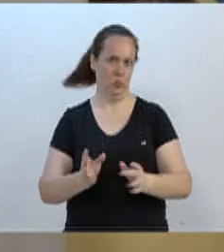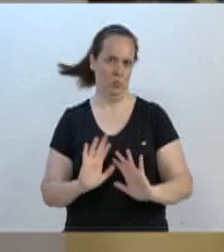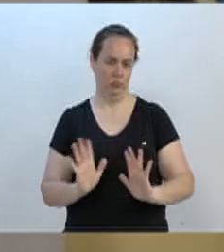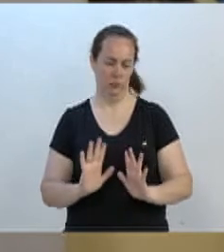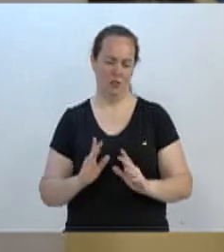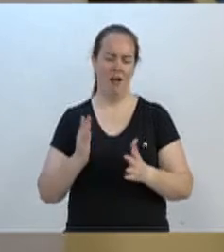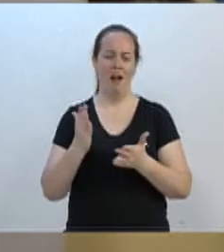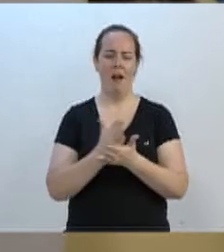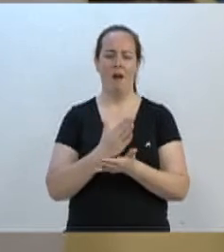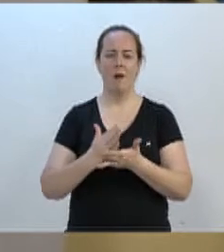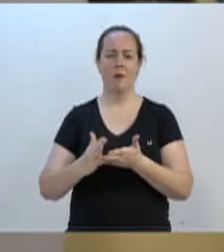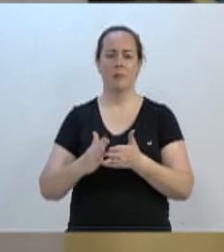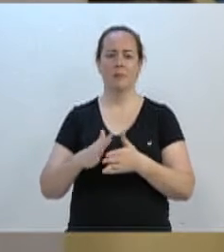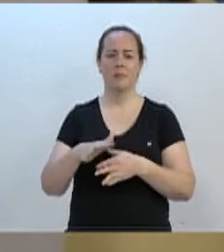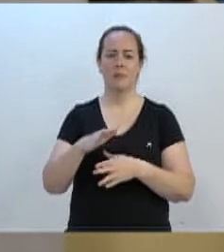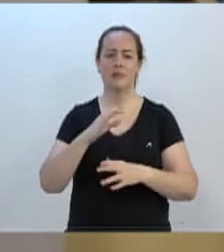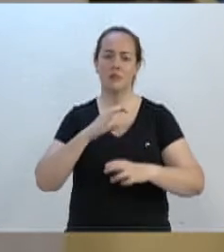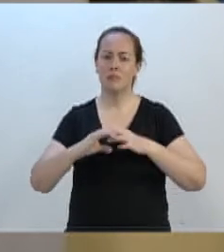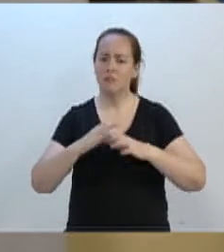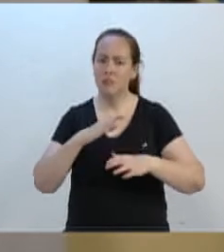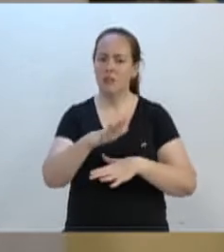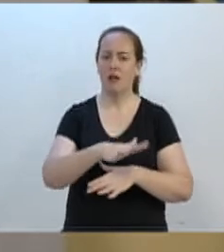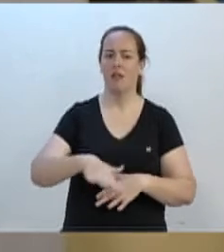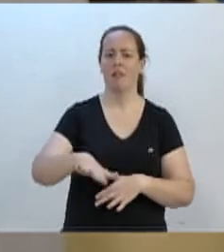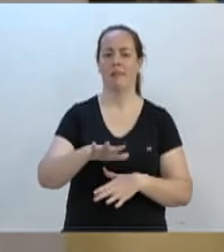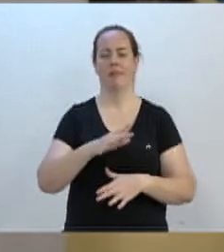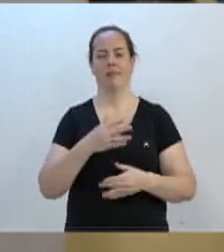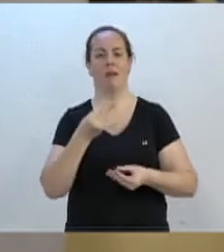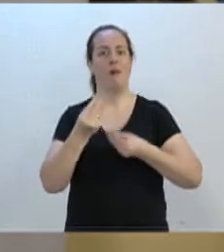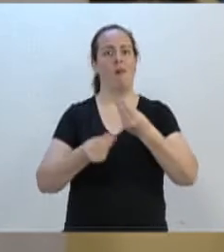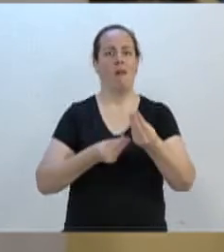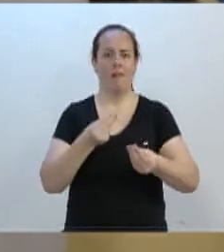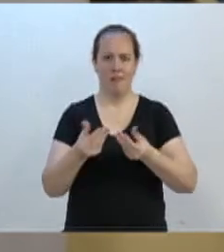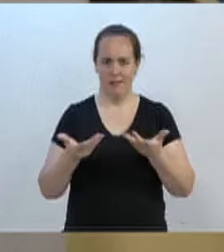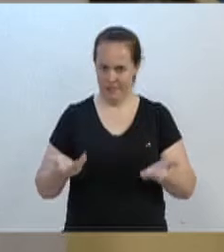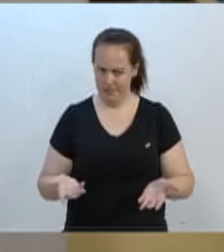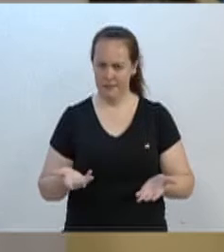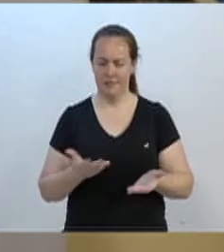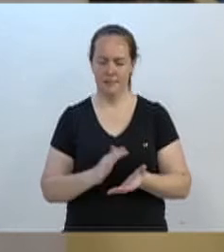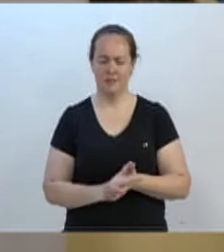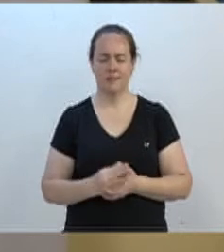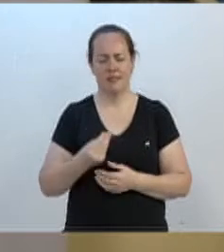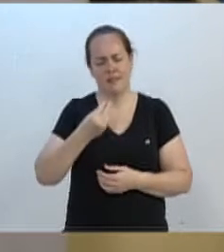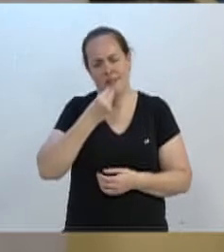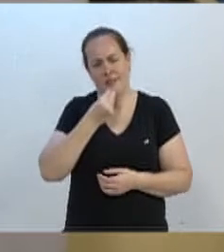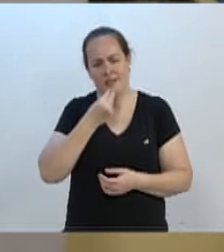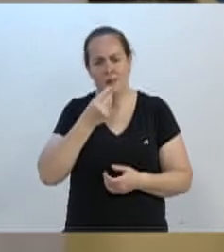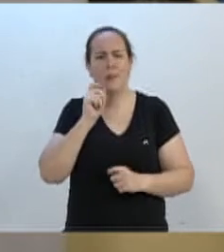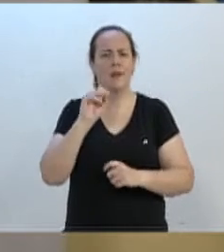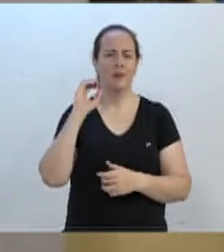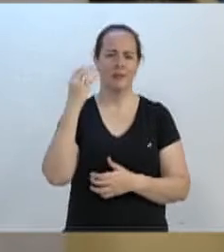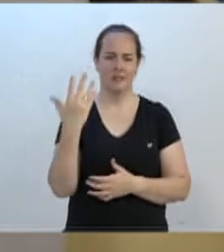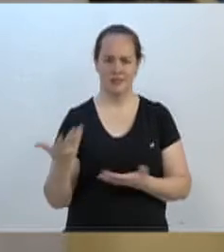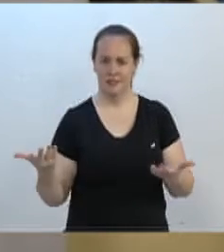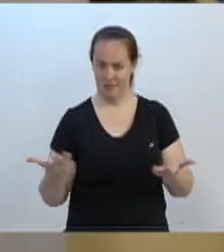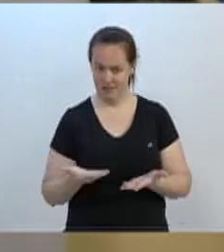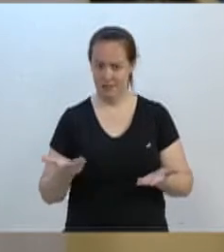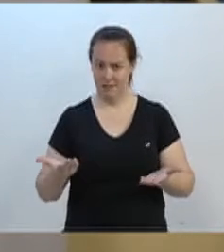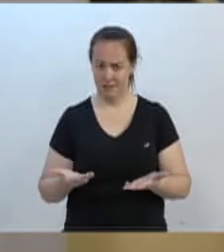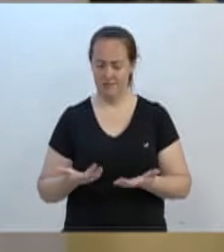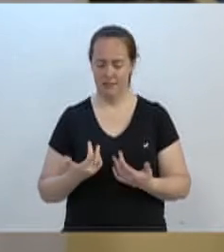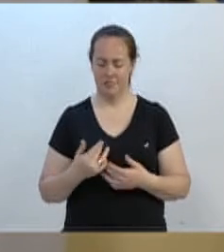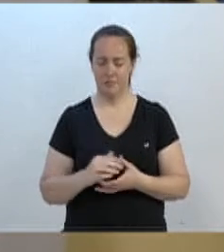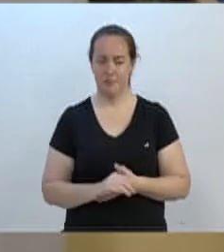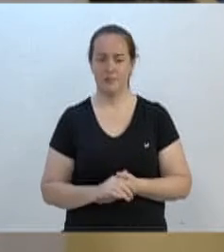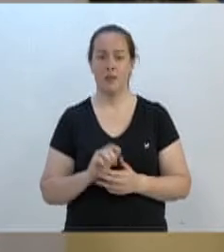alguns canais da imprensa, como funcionam. E é evidente que o que está acontecendo,